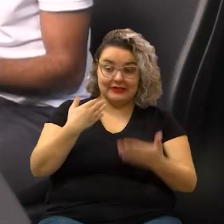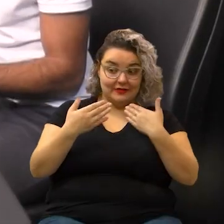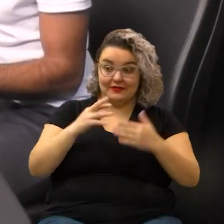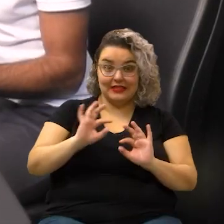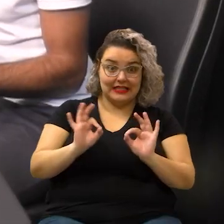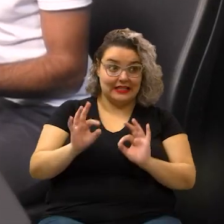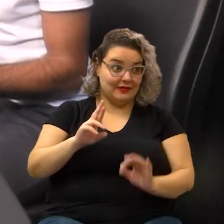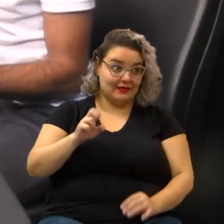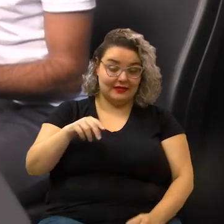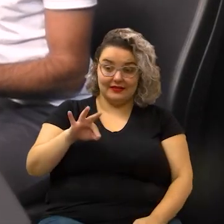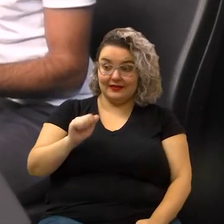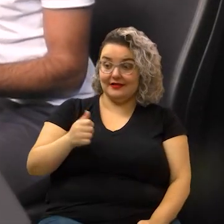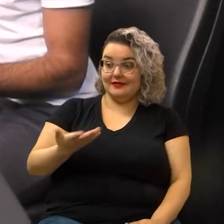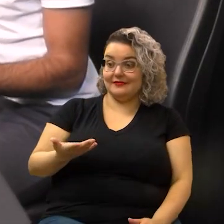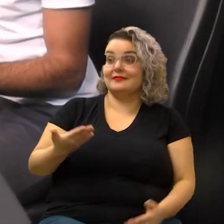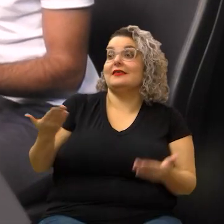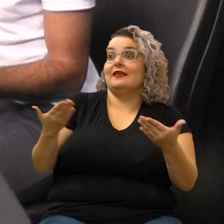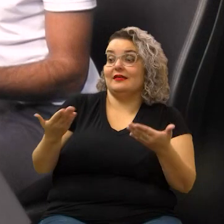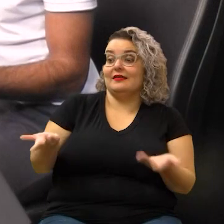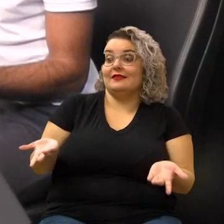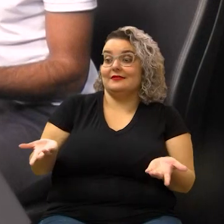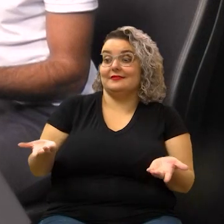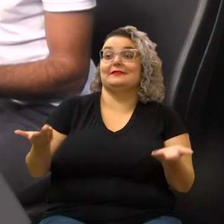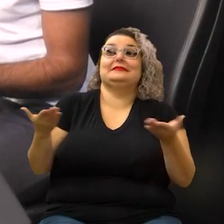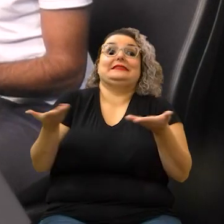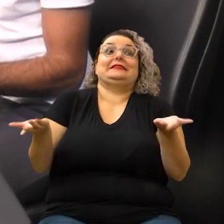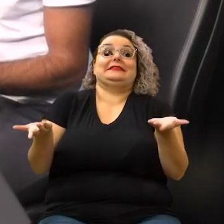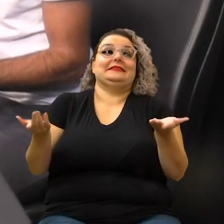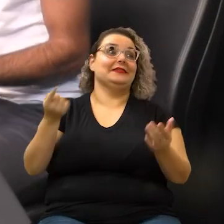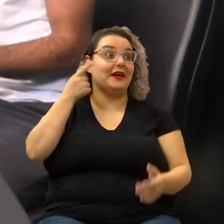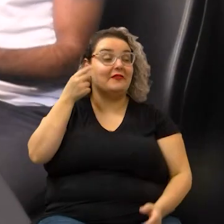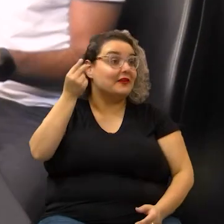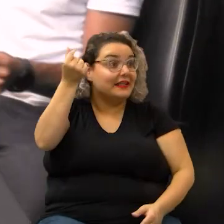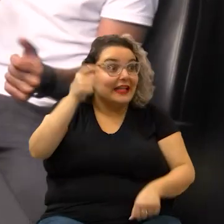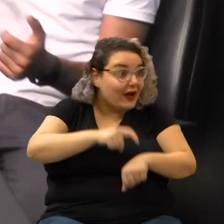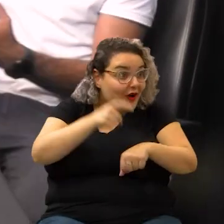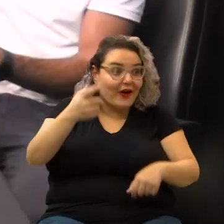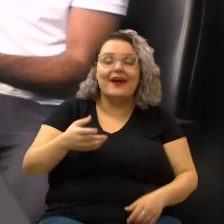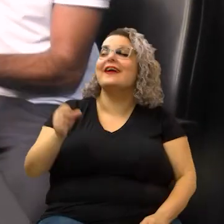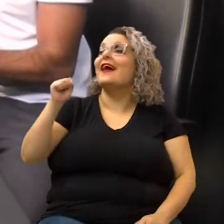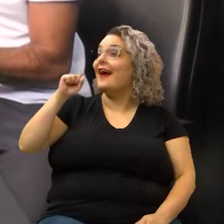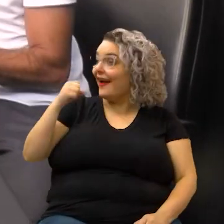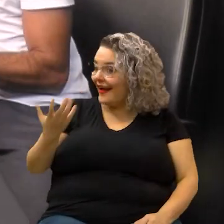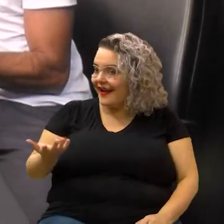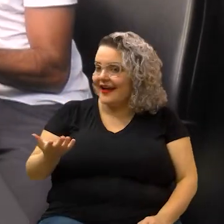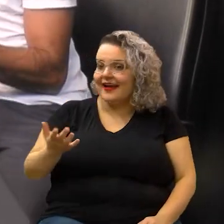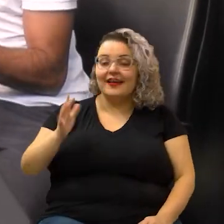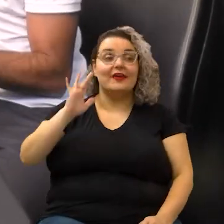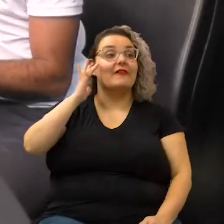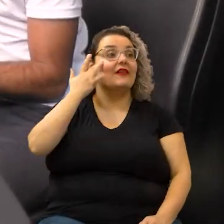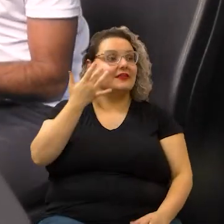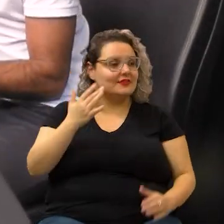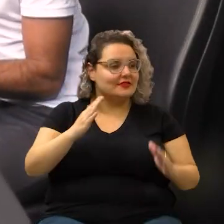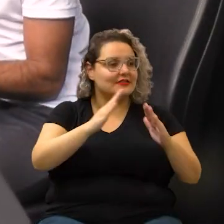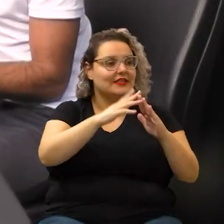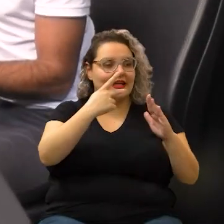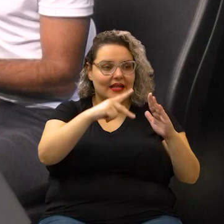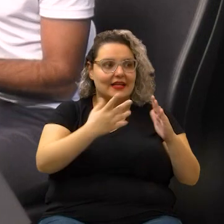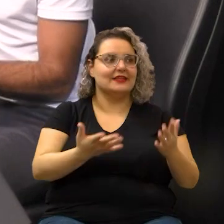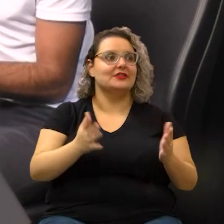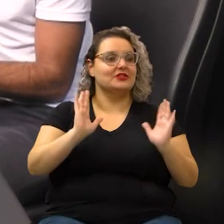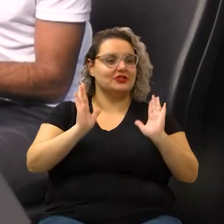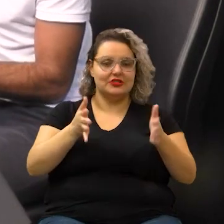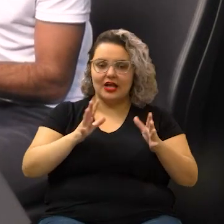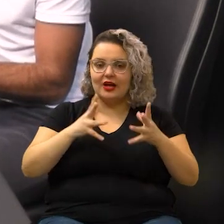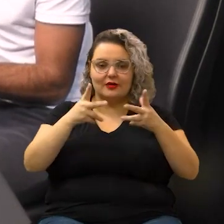isso sem conversar com a Renata. Ele perguntou, e agora? Eu falei, e agora? E agora o que eu faço? Surgiu na hora. Eu achei que você já tinha ido na casa